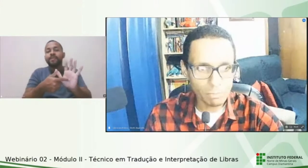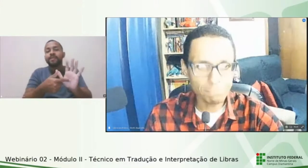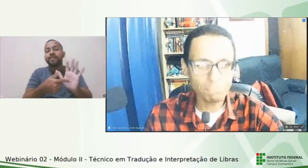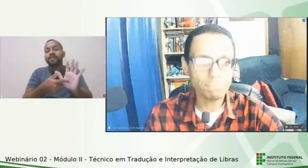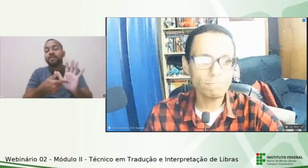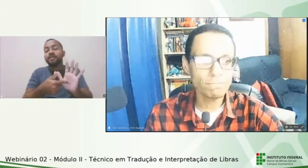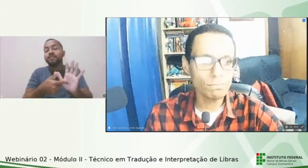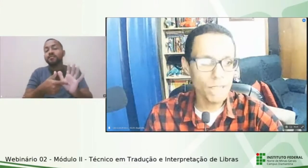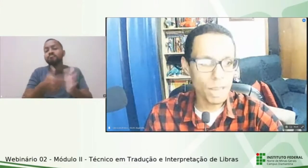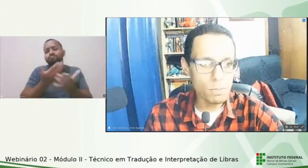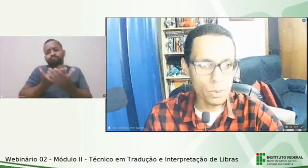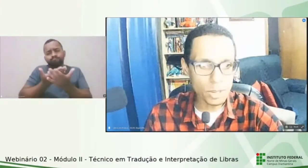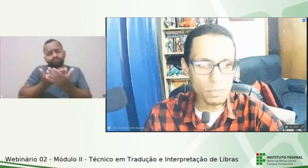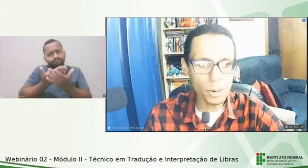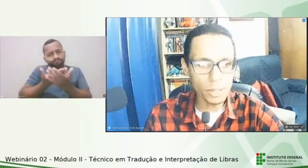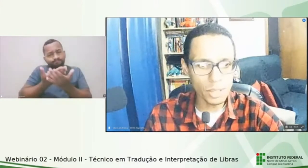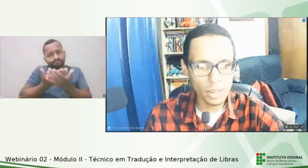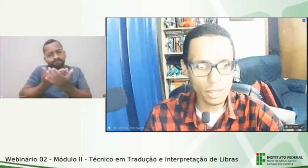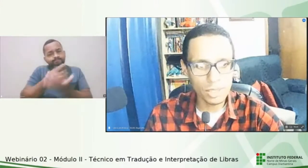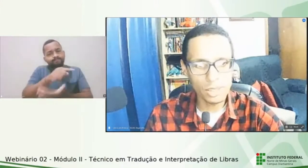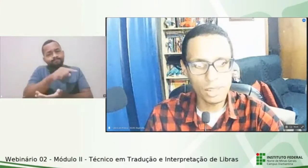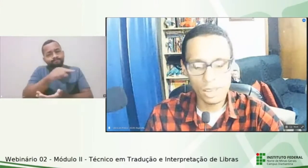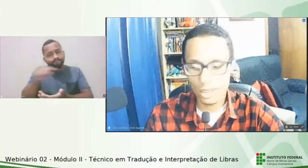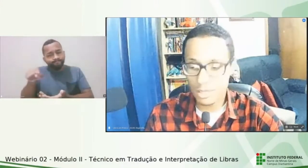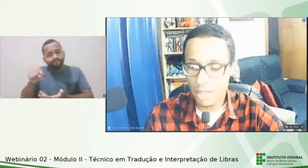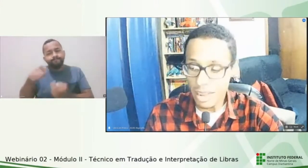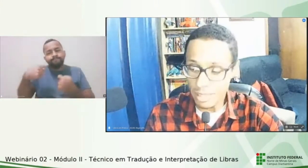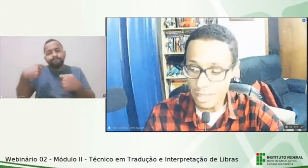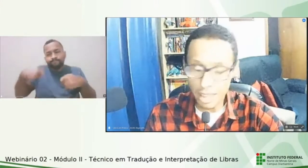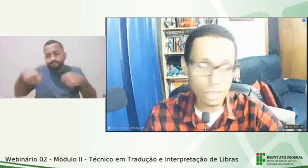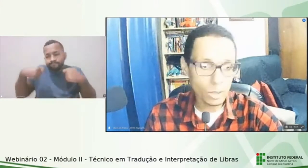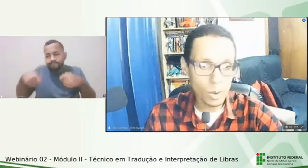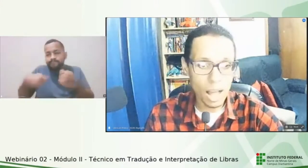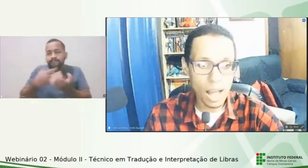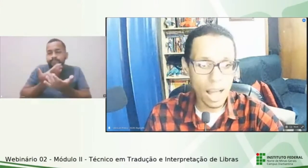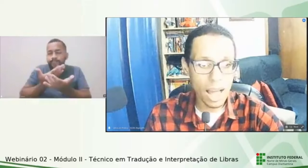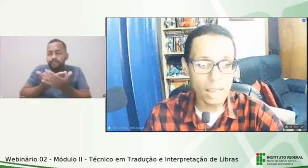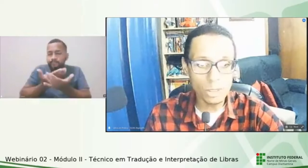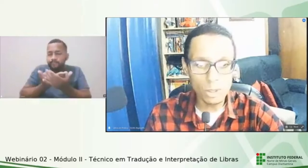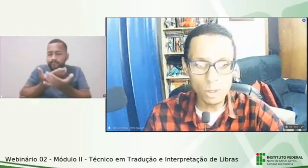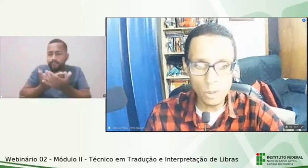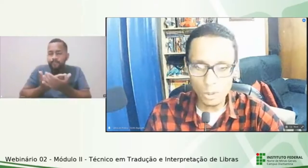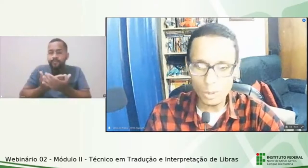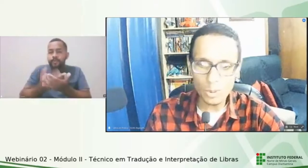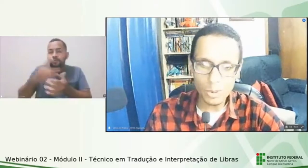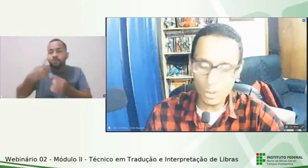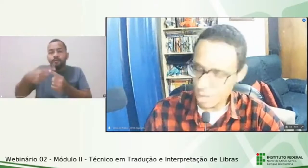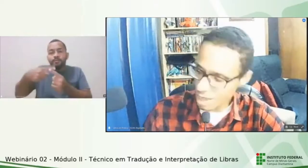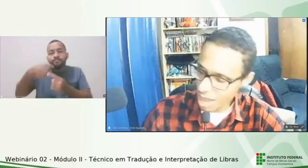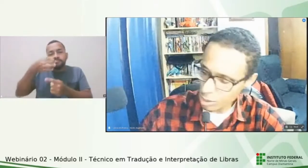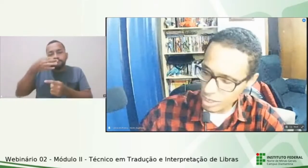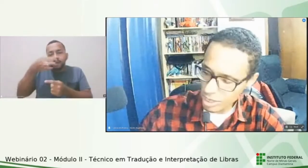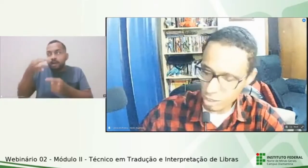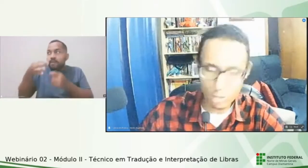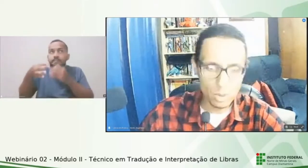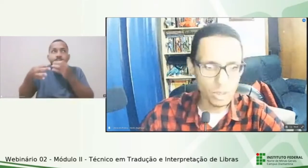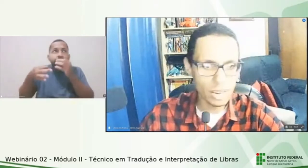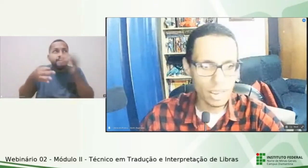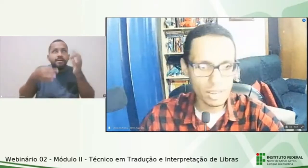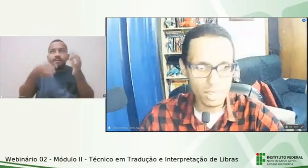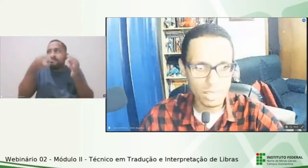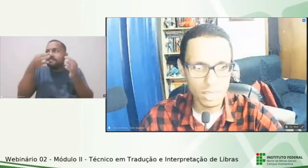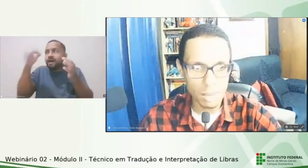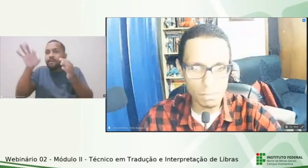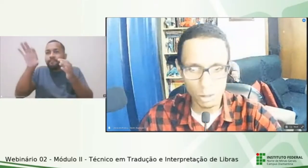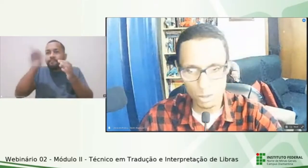estudem. É muito importante estar atento a tudo o que a comunidade surda